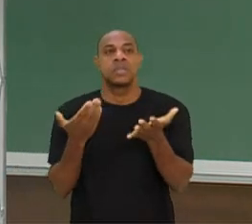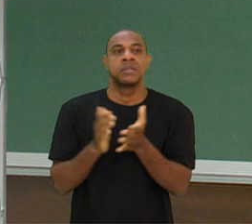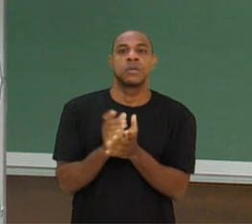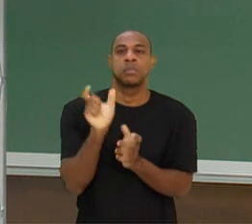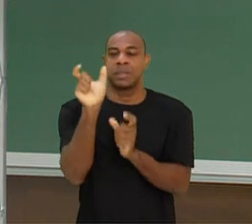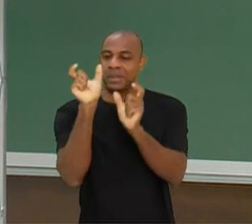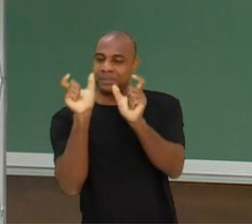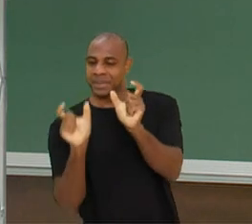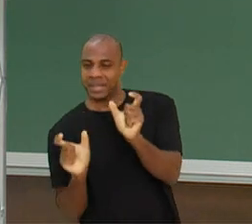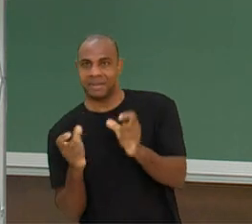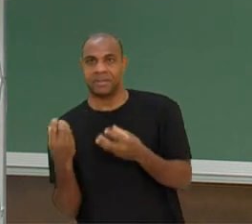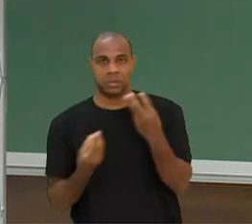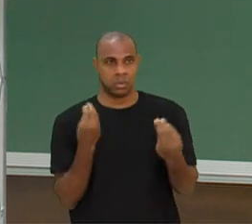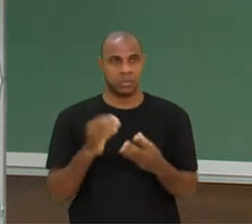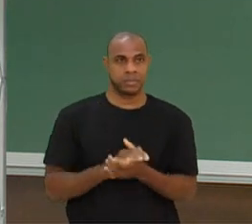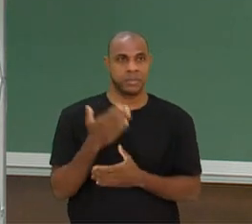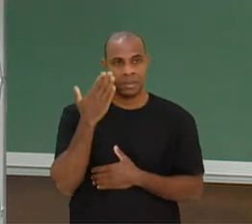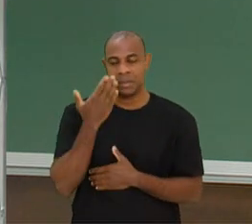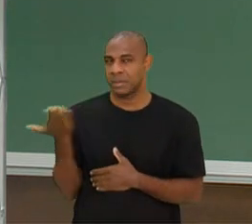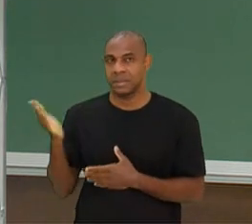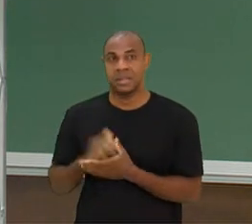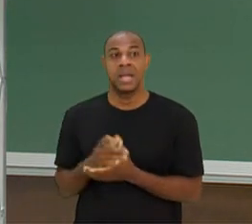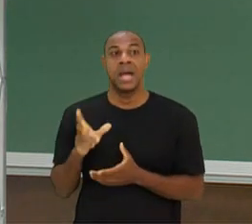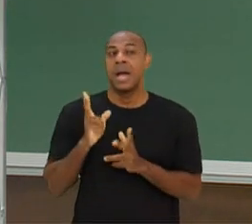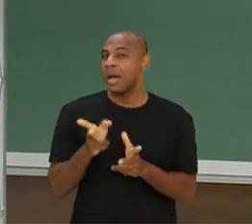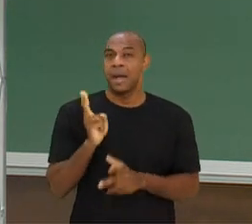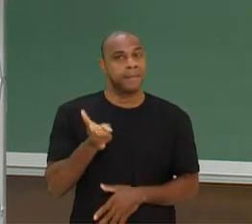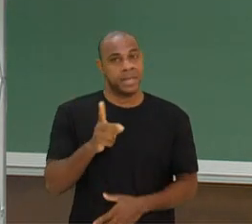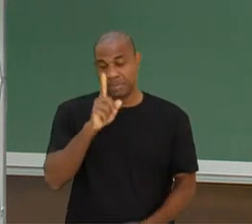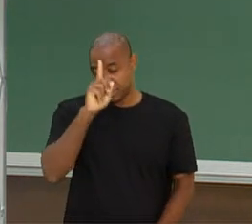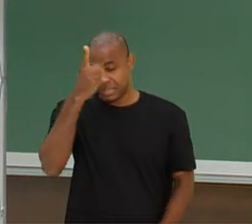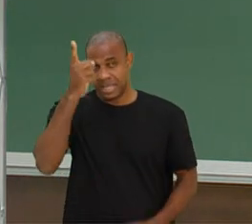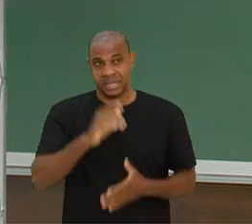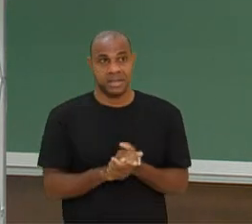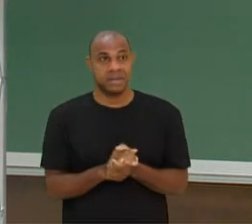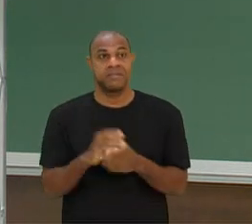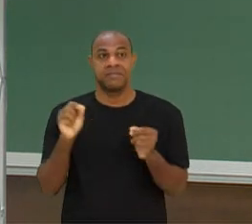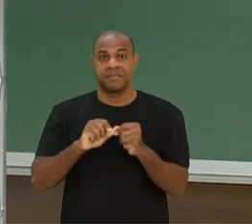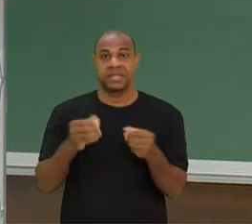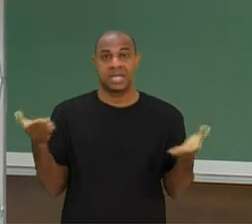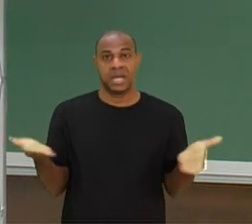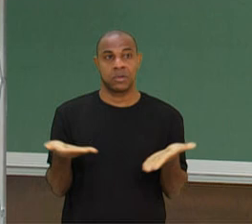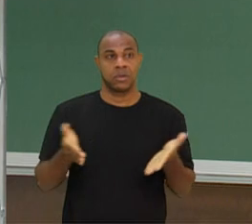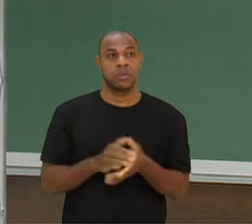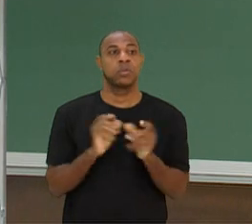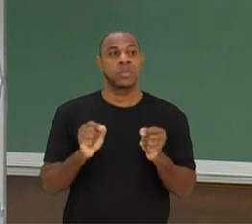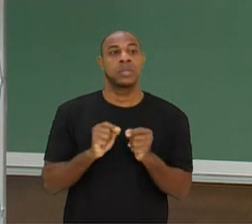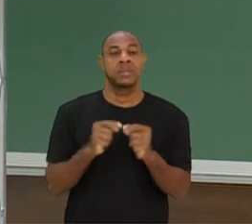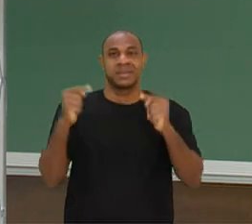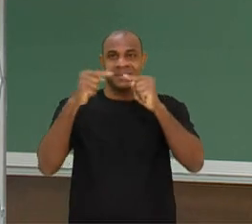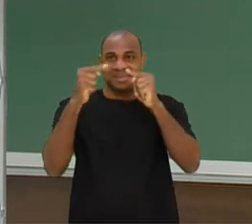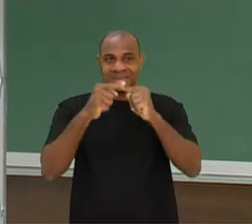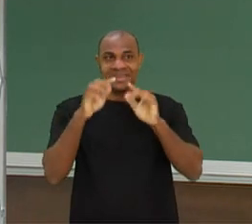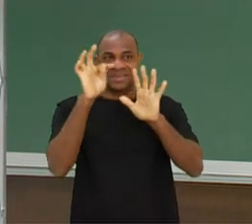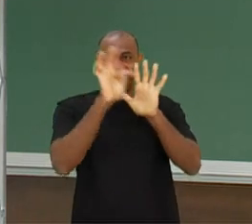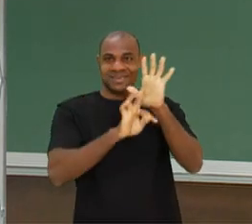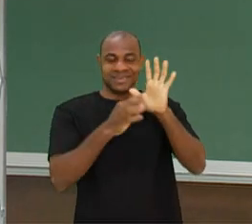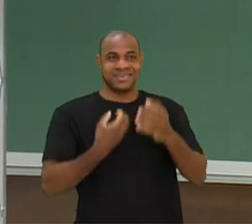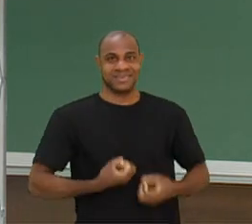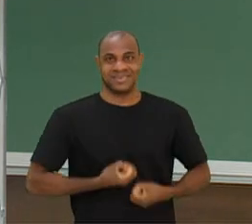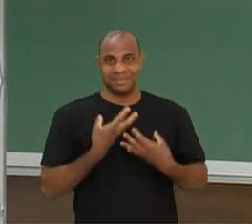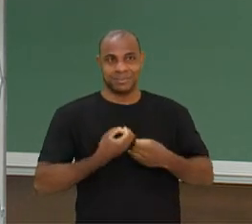situações. Observe, temos a mesma ideia. O que eu quero que vocês façam agora é, de acordo com o nosso